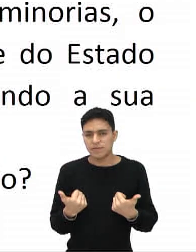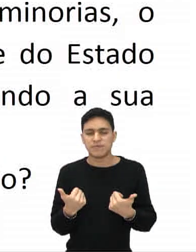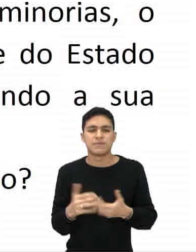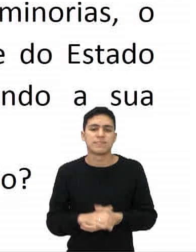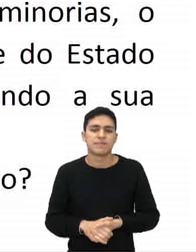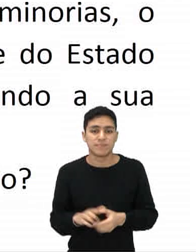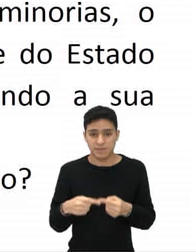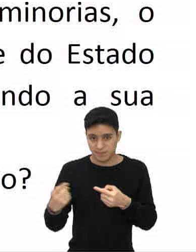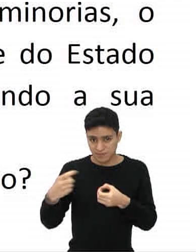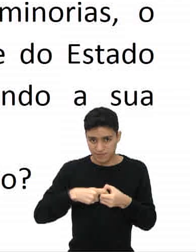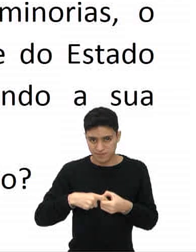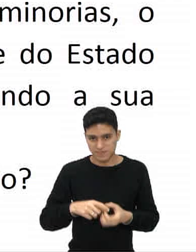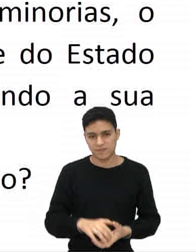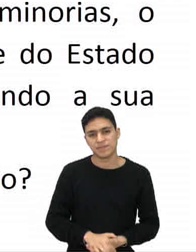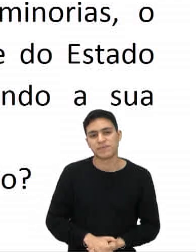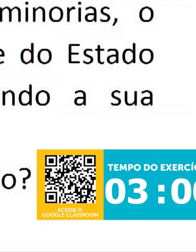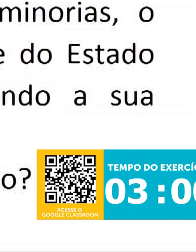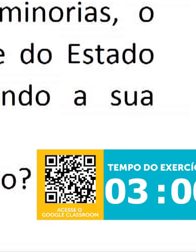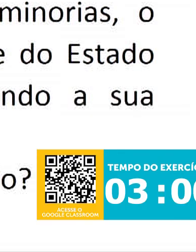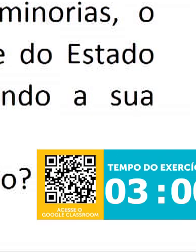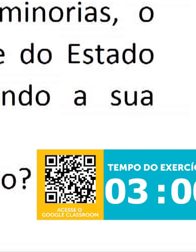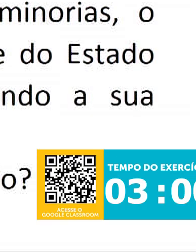bom?